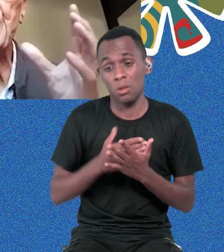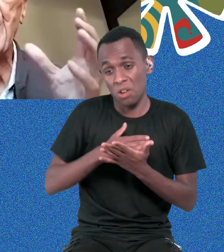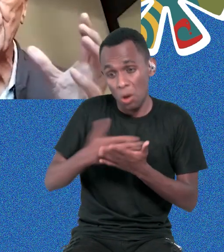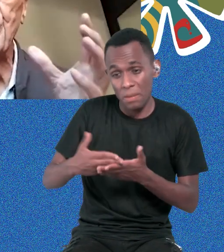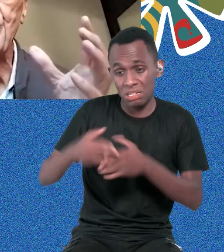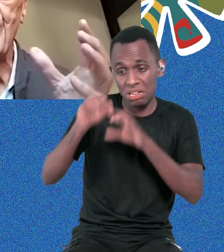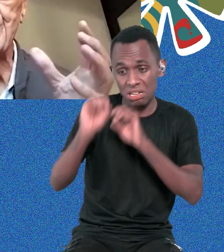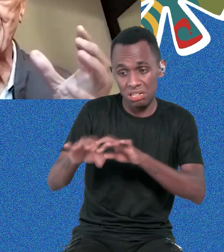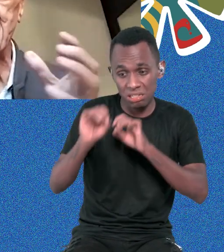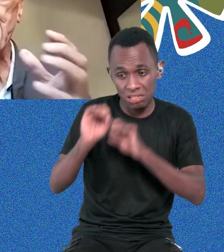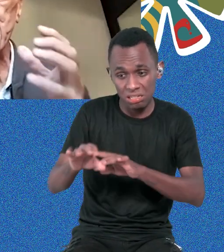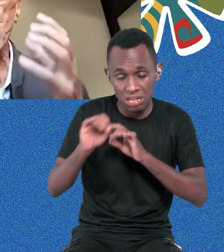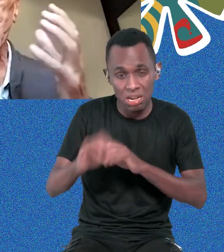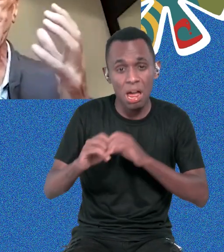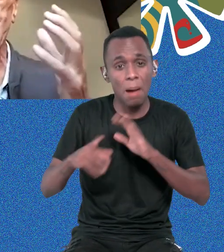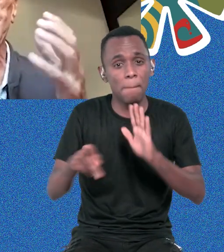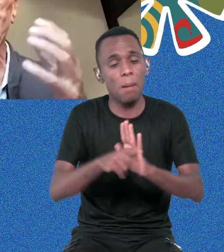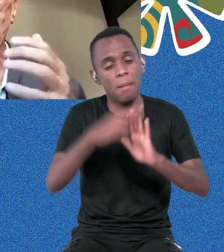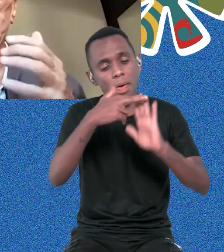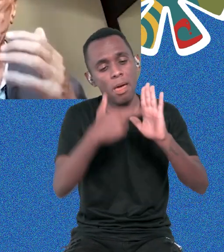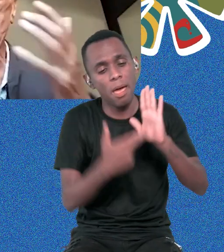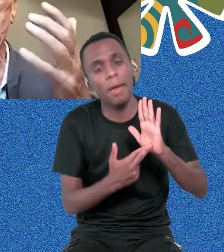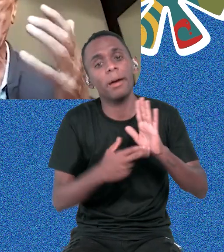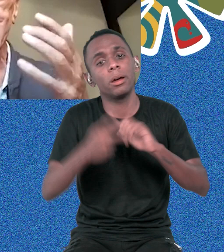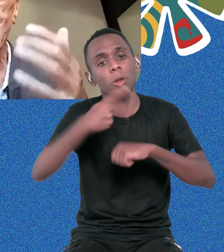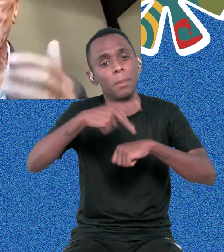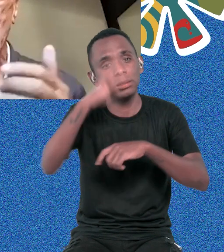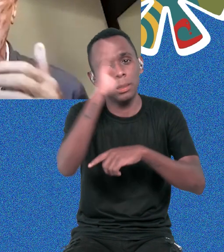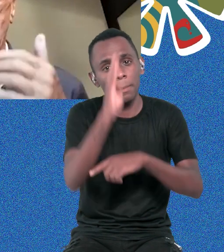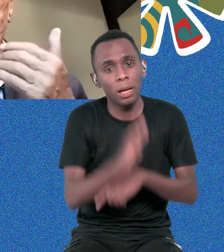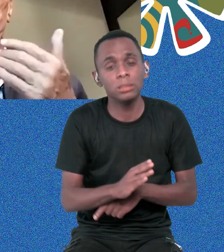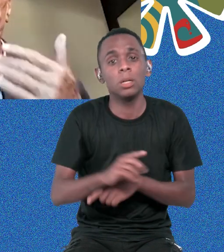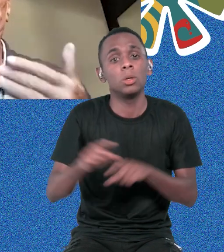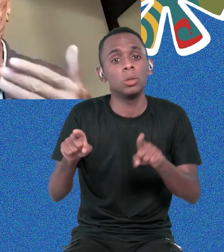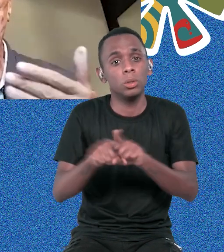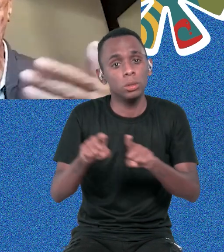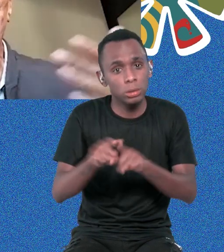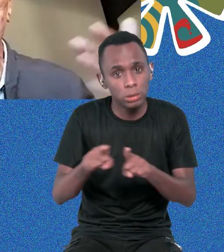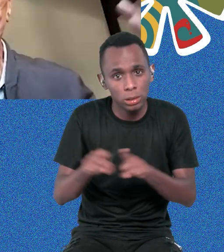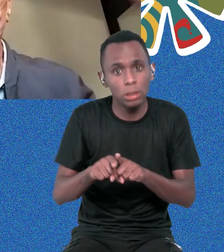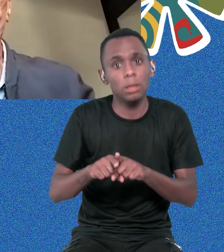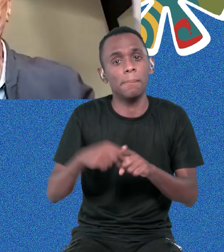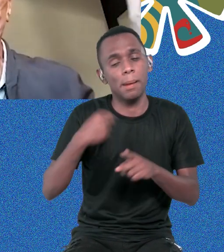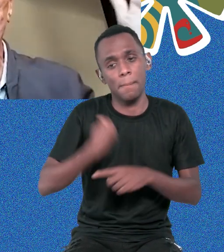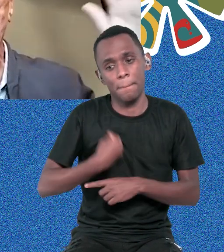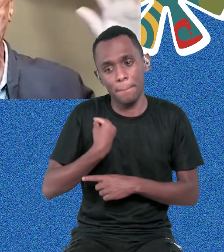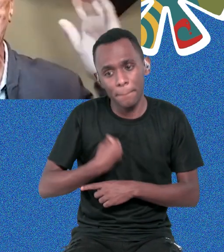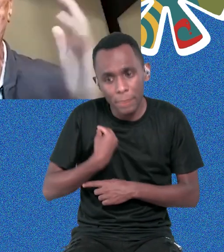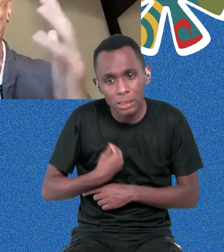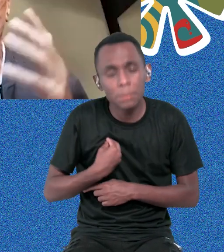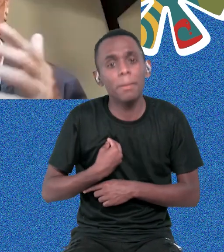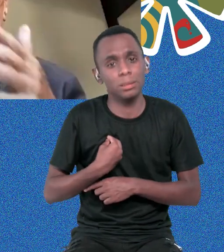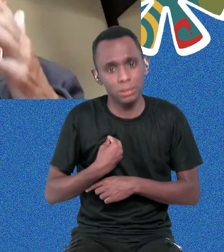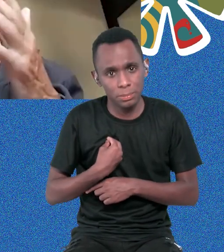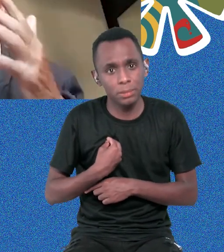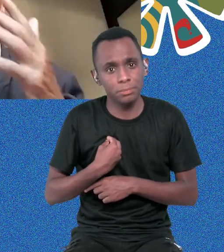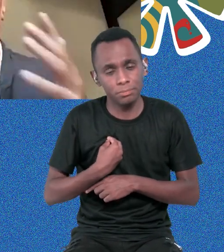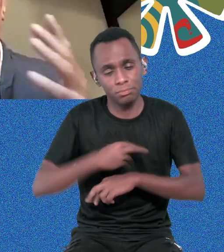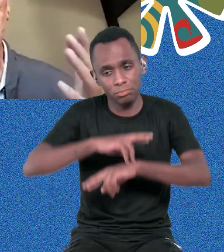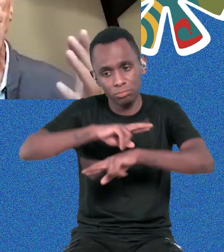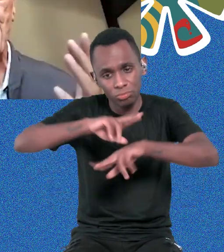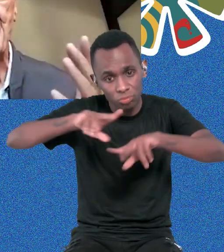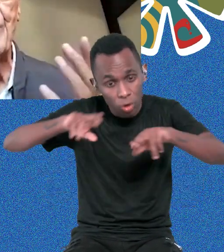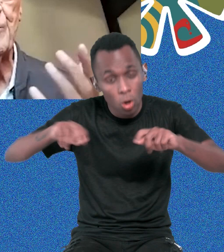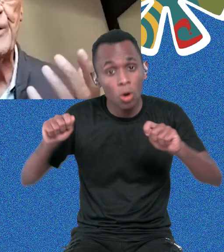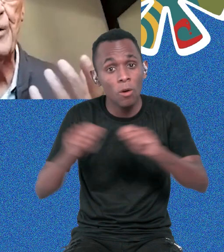Vamos ensiná-lo através das gestas da nação, da história da nação, através de participar no desfile do Dia da Pátria ou no hino, toda